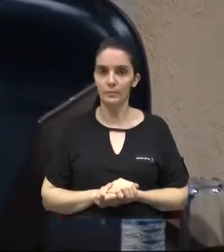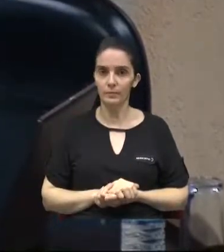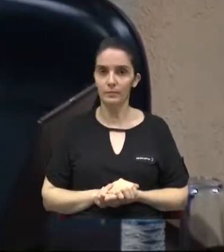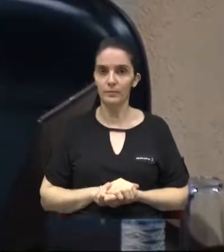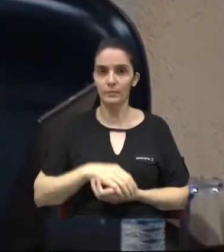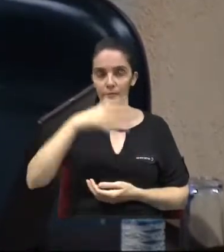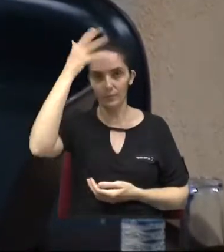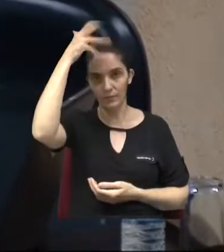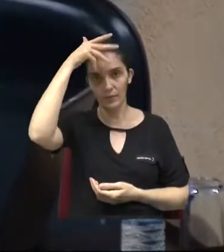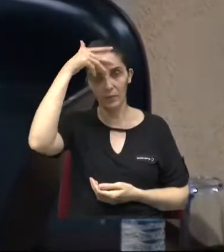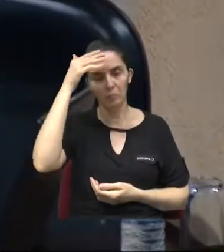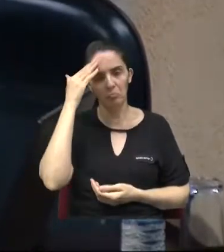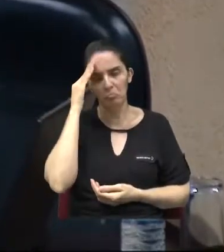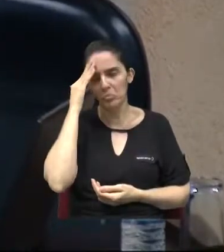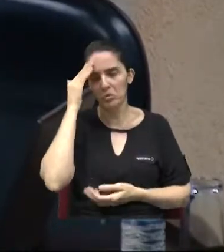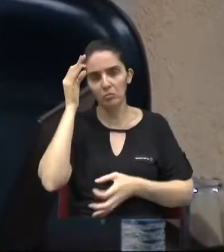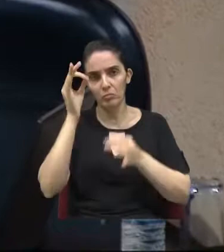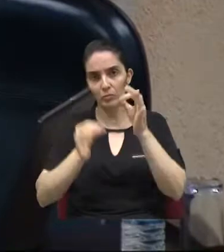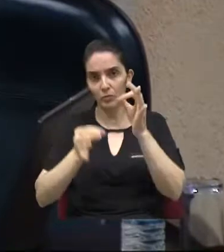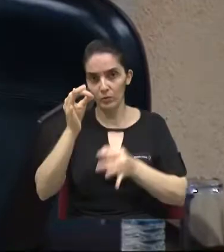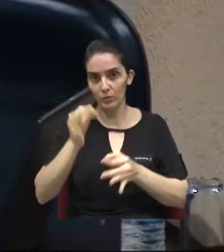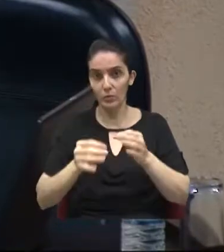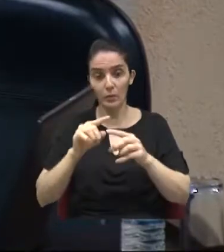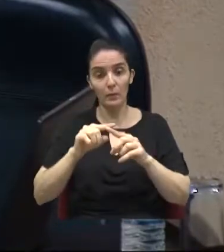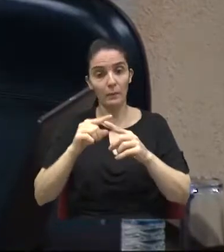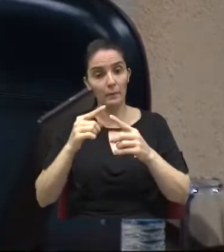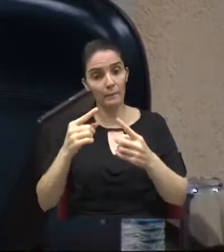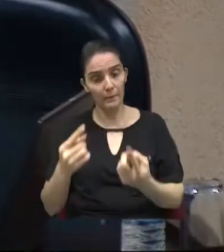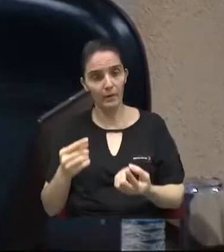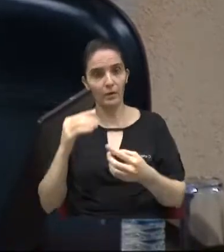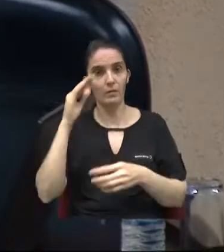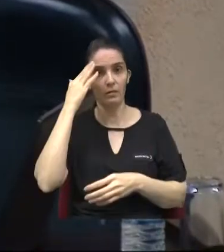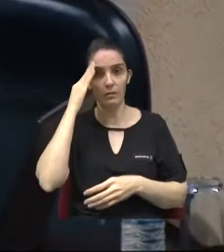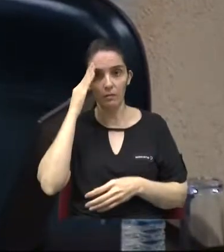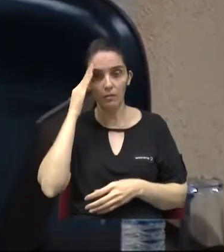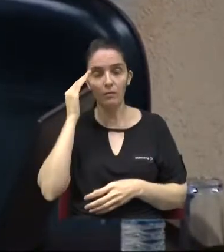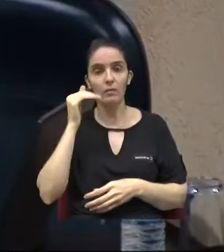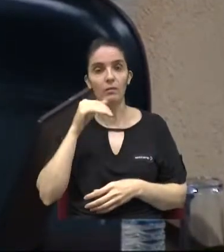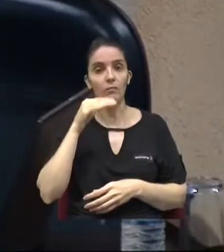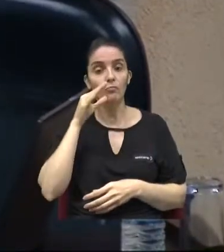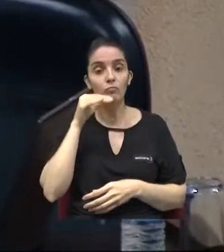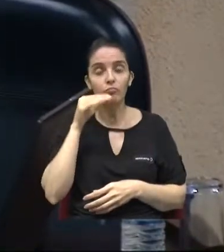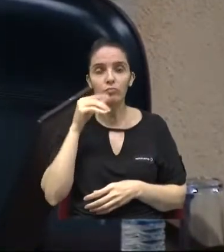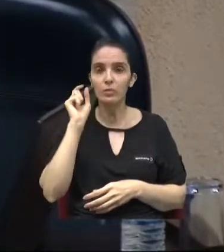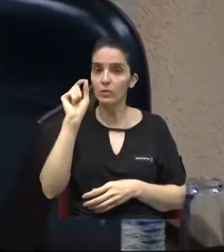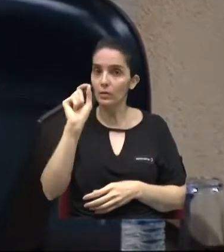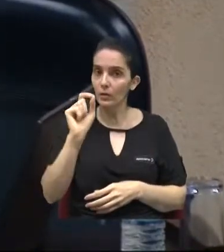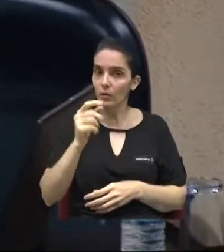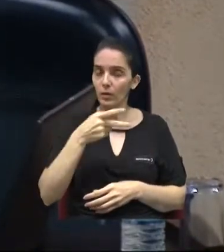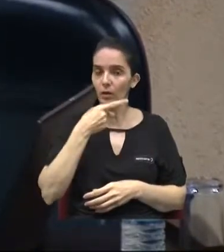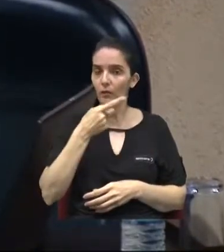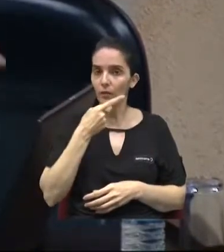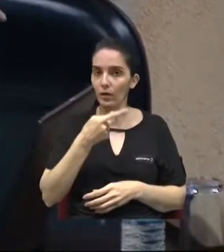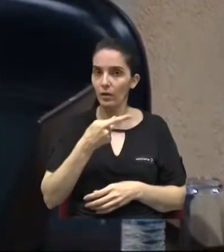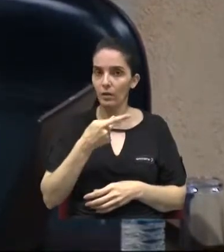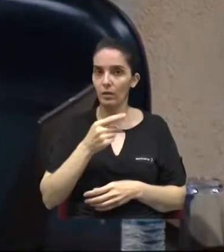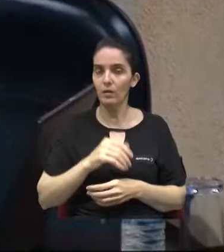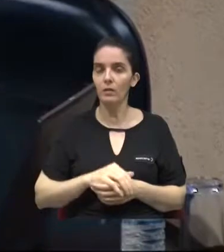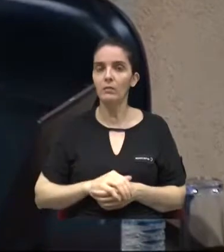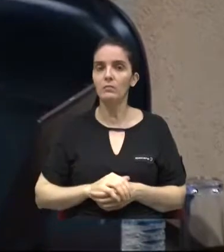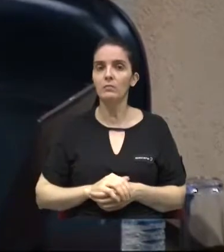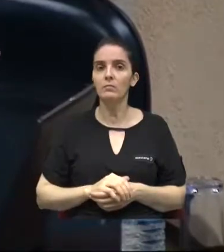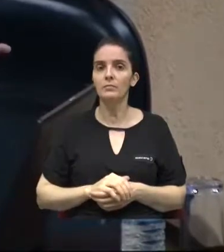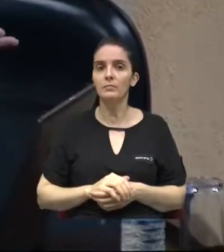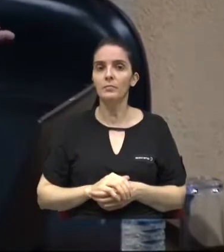entendo da área jurídica, mas entendo na situação de... o que foi colocado foi que seria